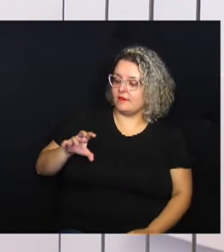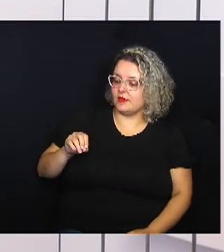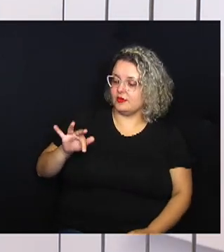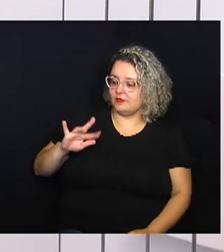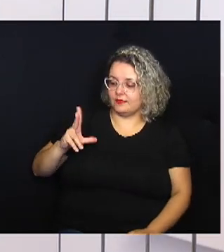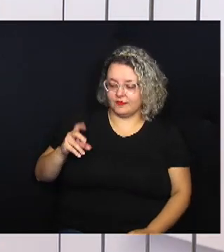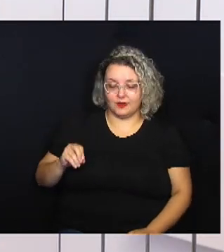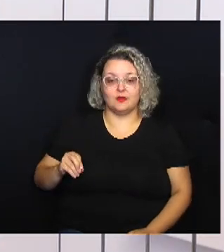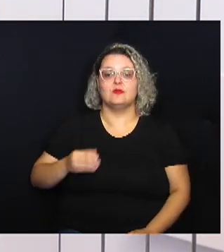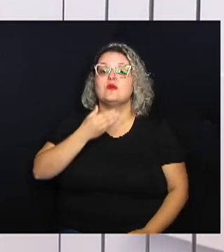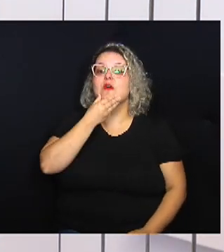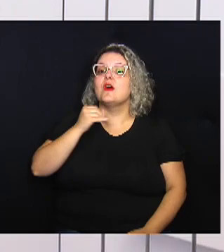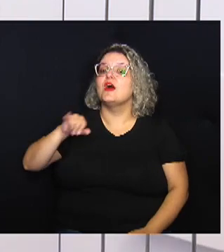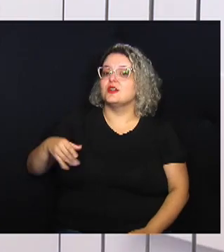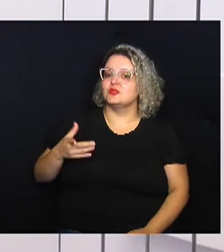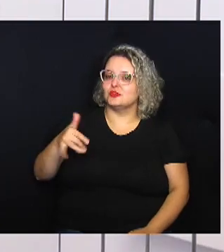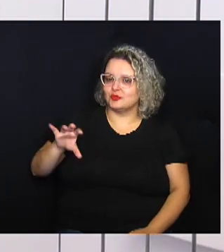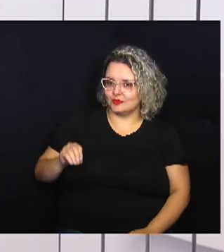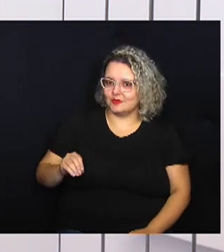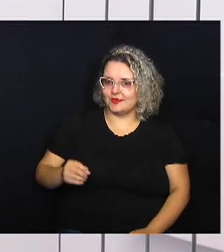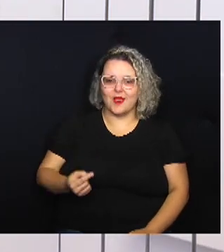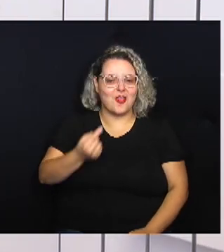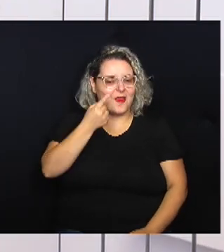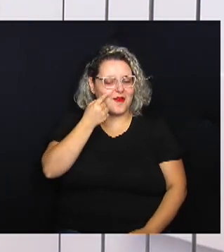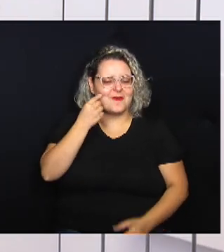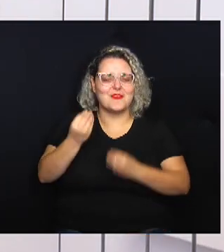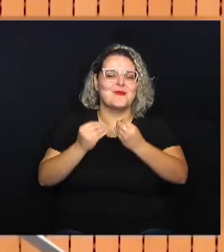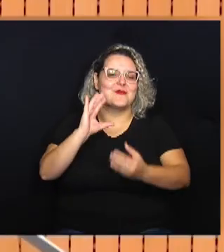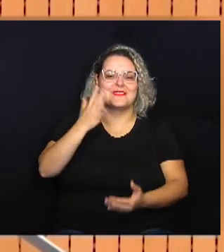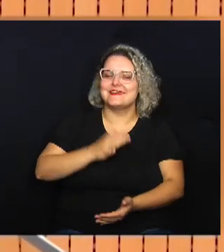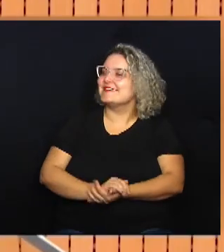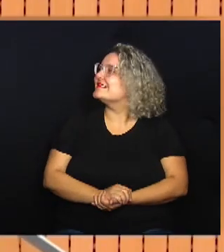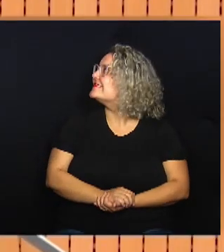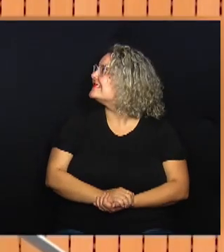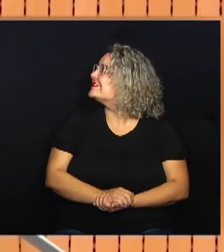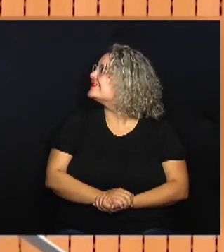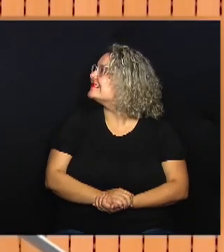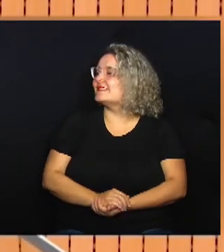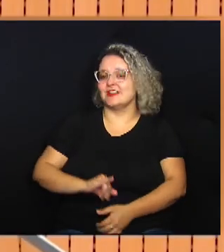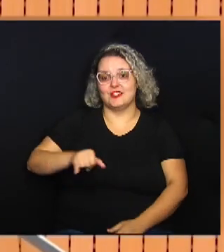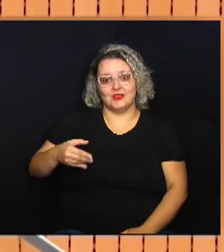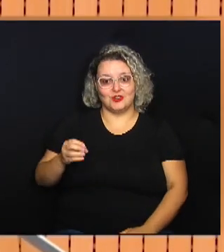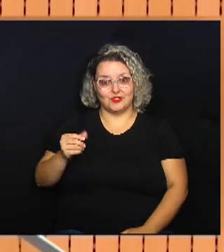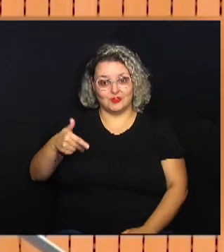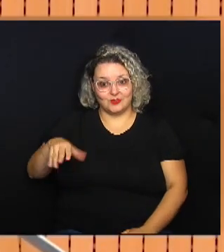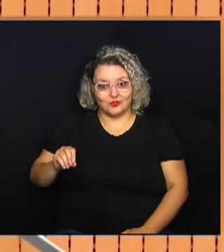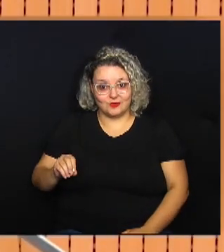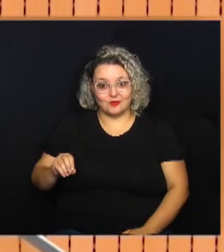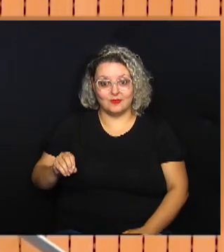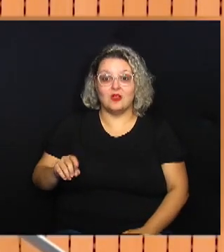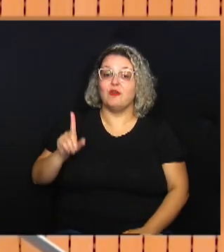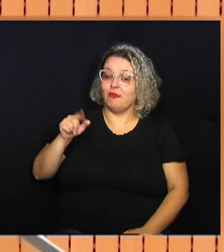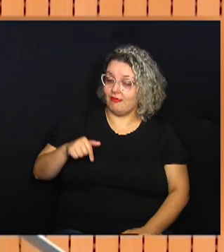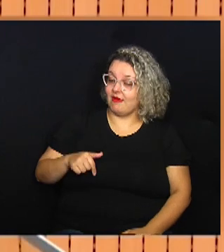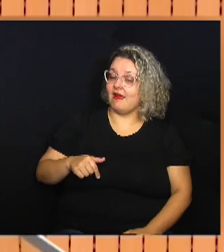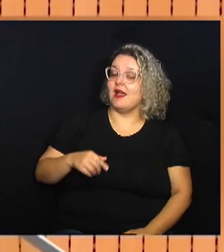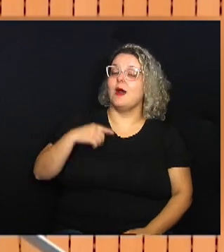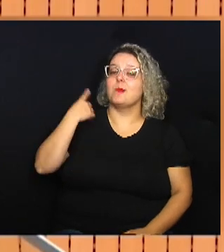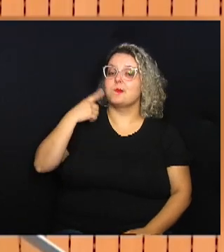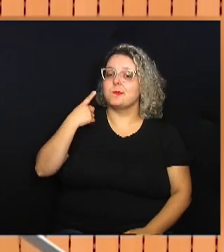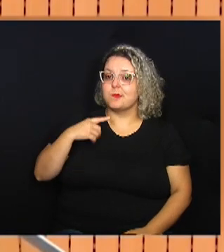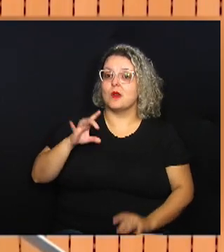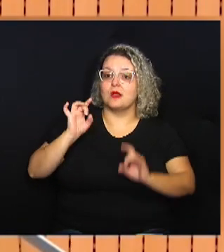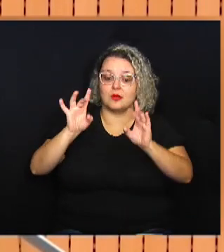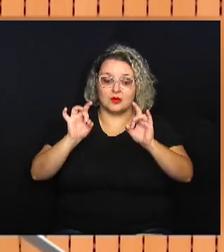a João Henrique quiminazzo confira como foi João Henrique criminado é advogado com atuação